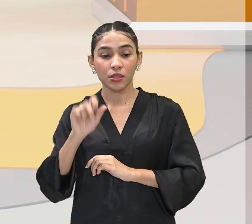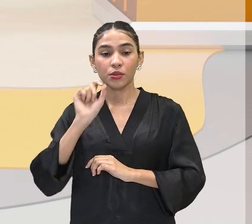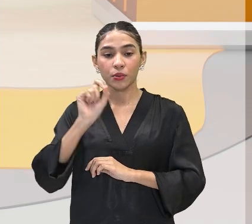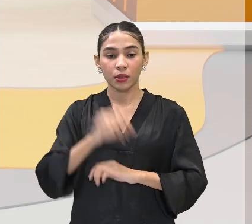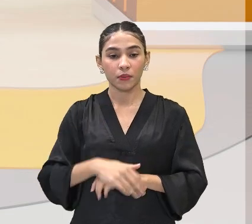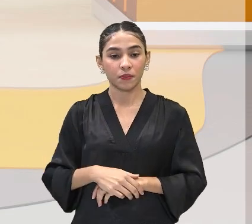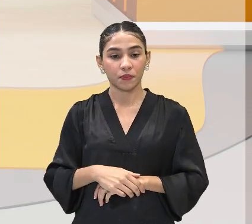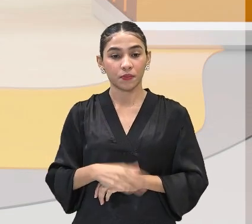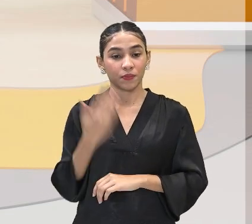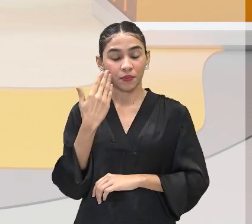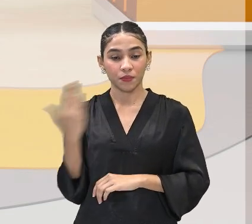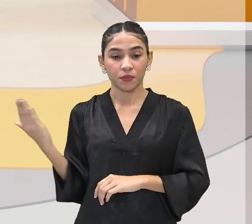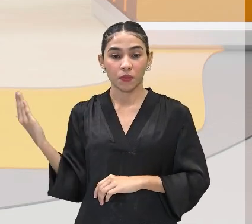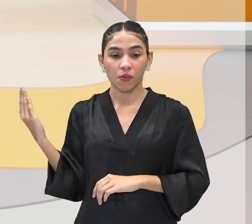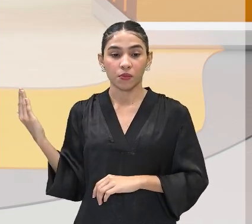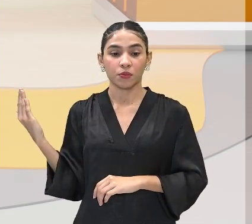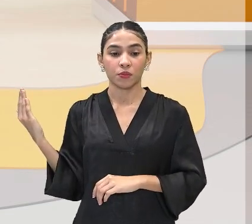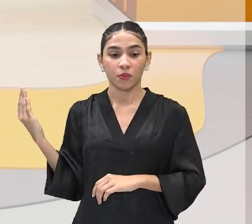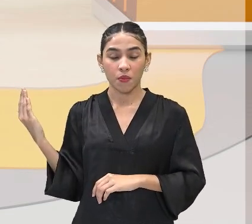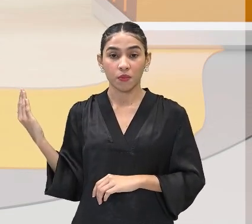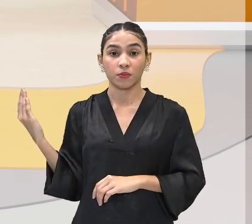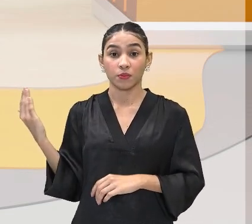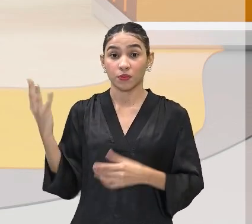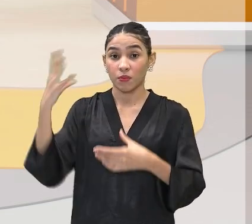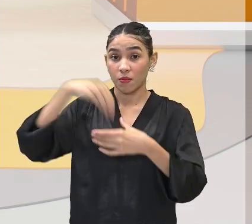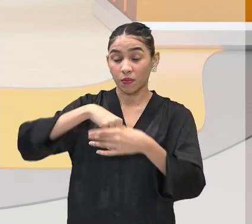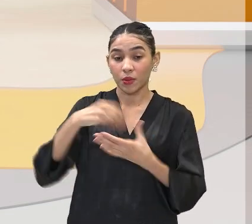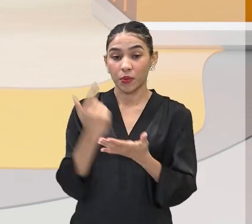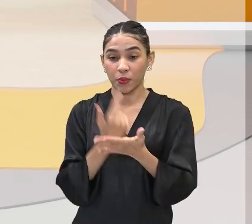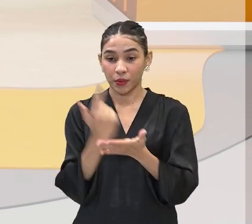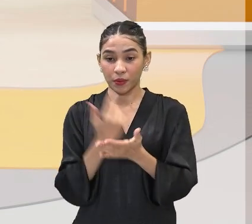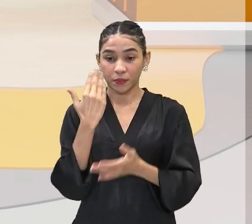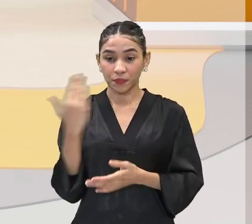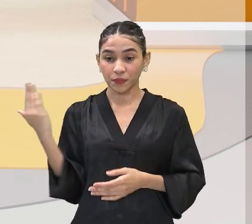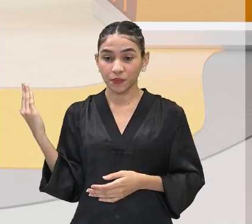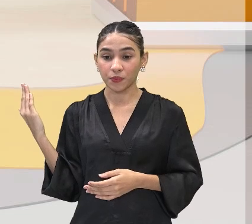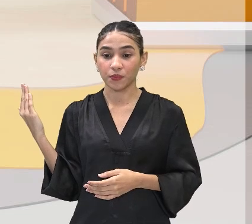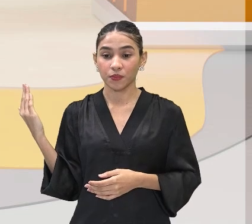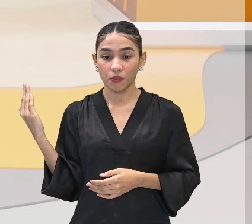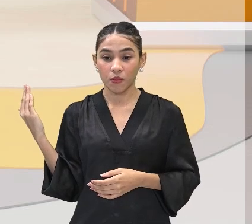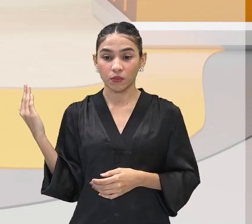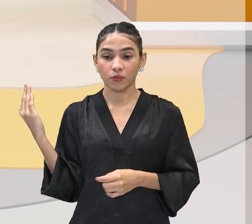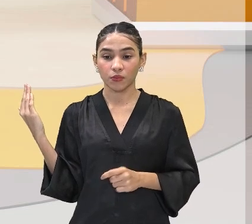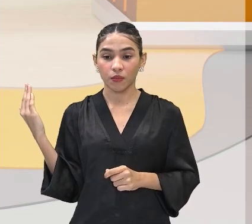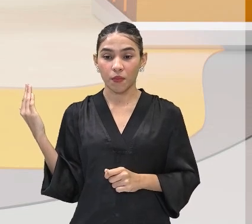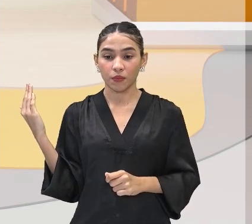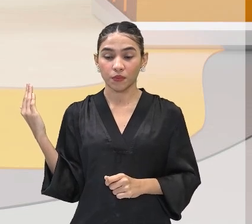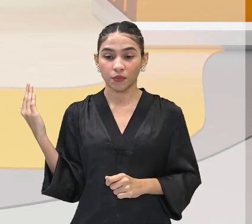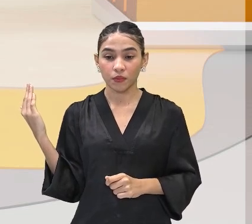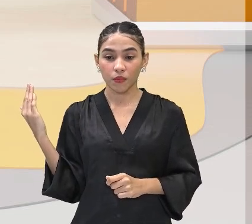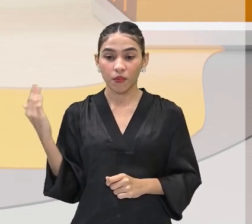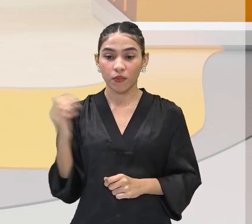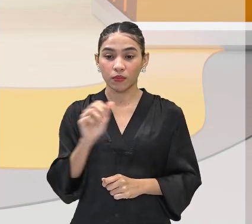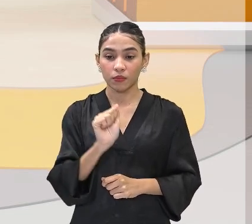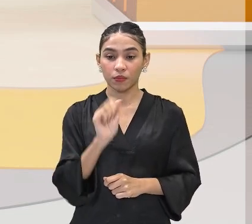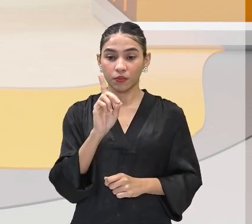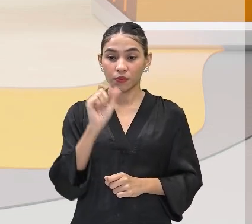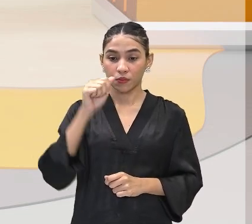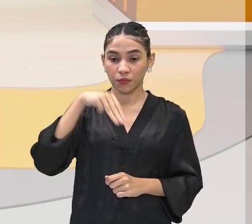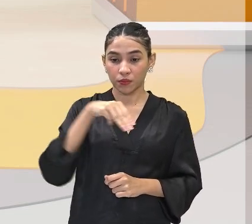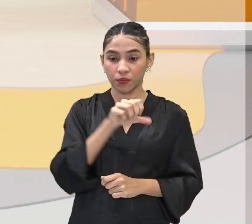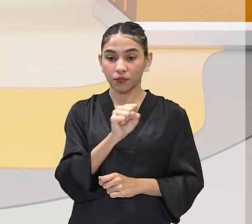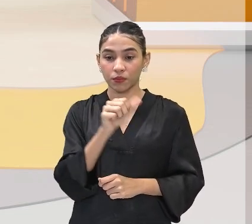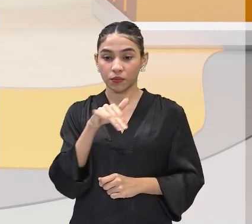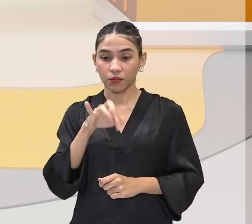Mão Invisível, né? É dentro desse livro que o Adam Smith traz